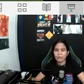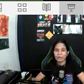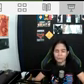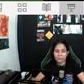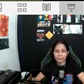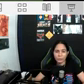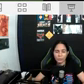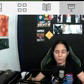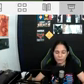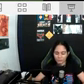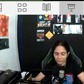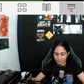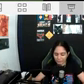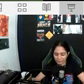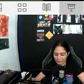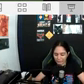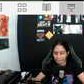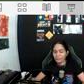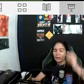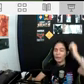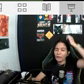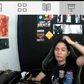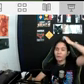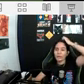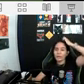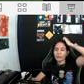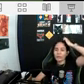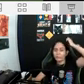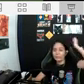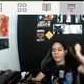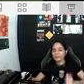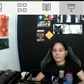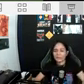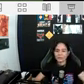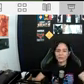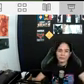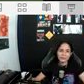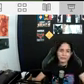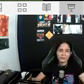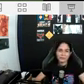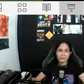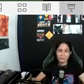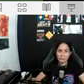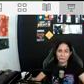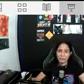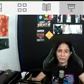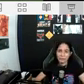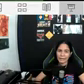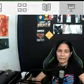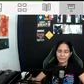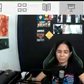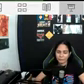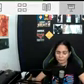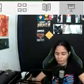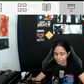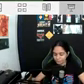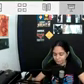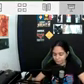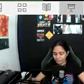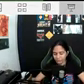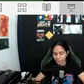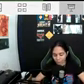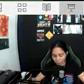lá em Patos entre 1 e 2 horas da tarde. Vou lá, meço a glicemia do pessoal lá de